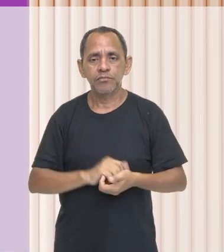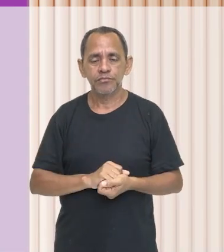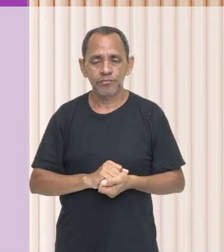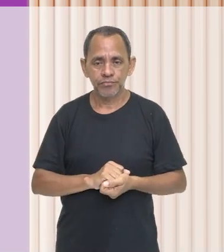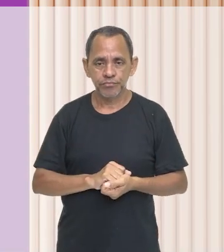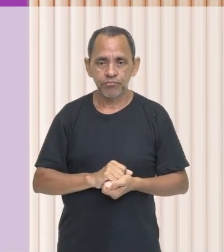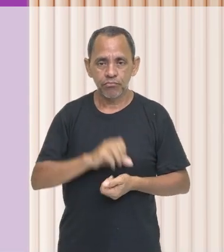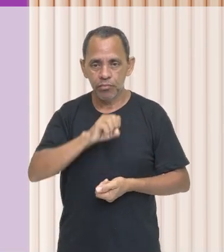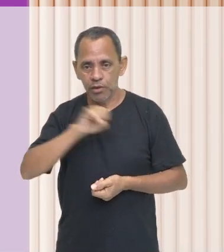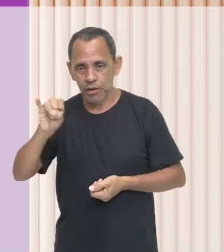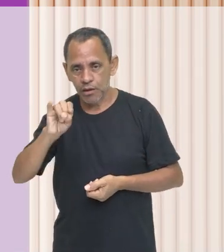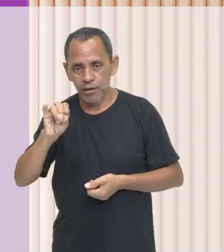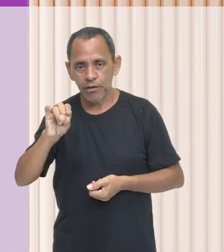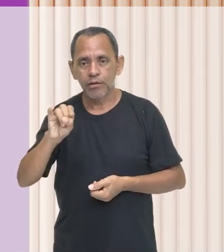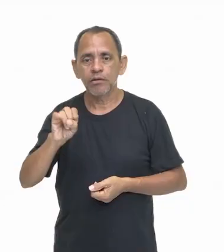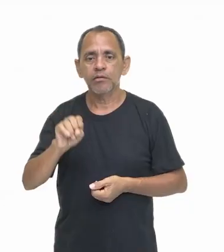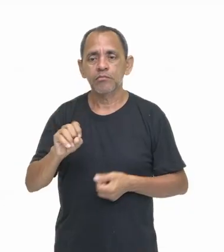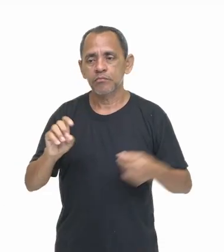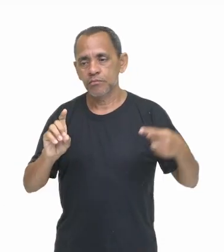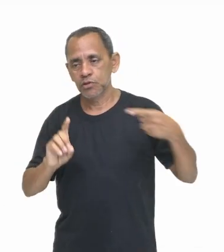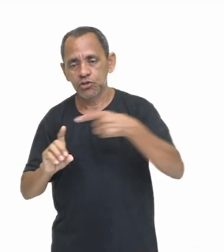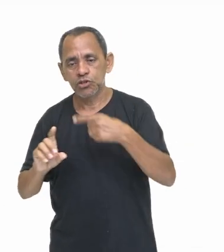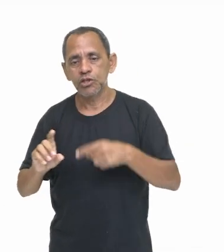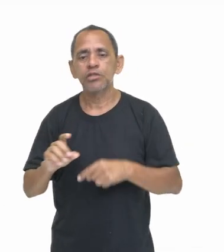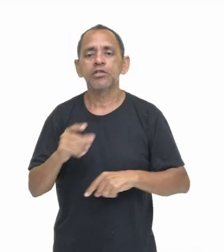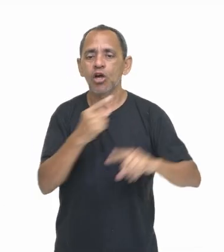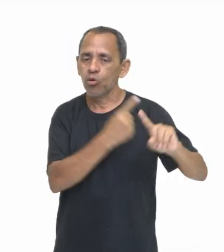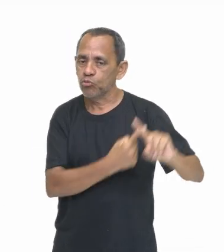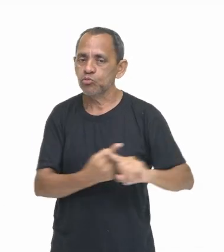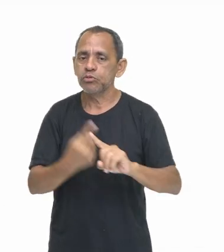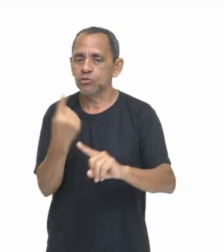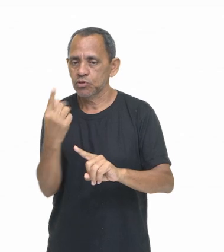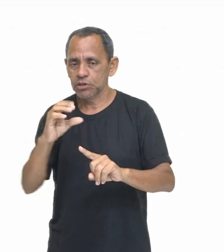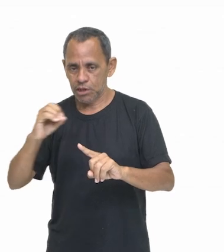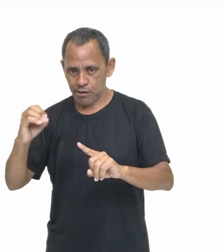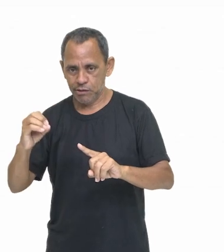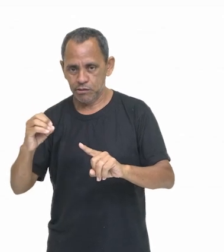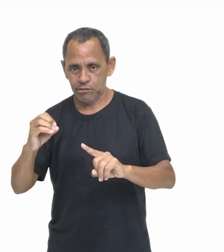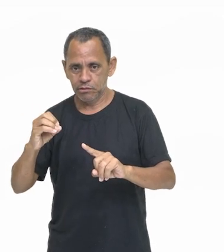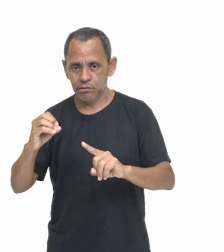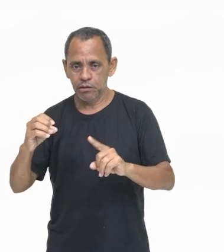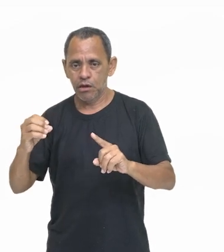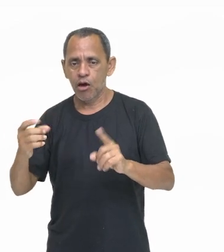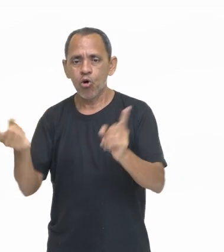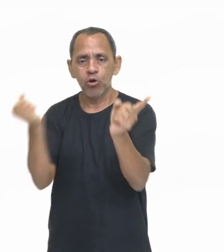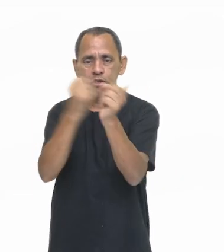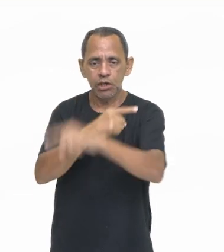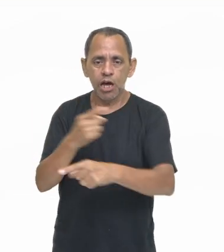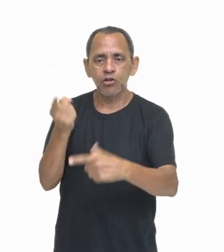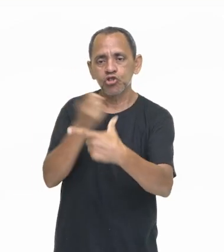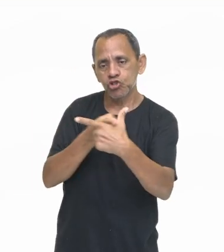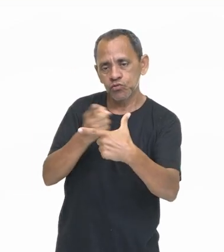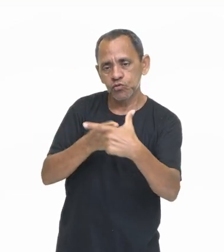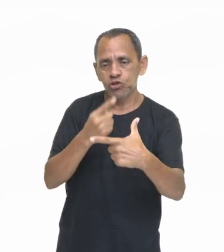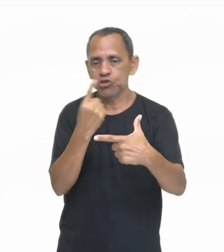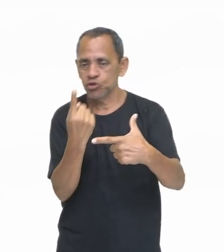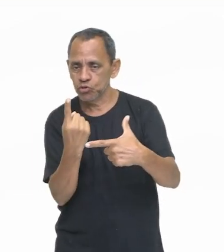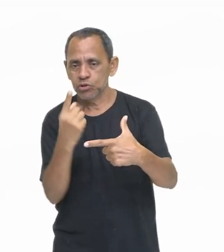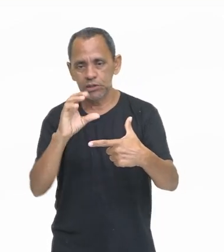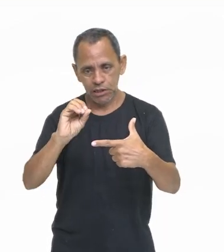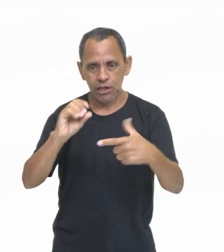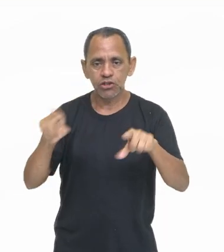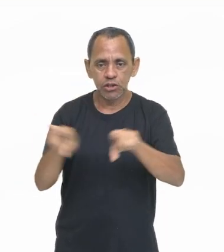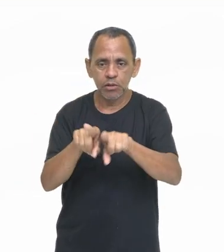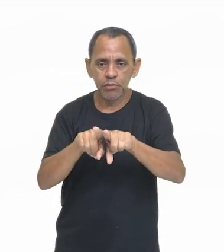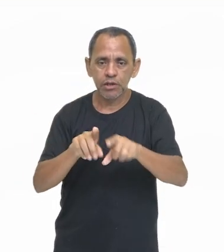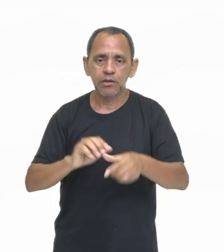divido por 10, certo? Acompanha só o exemplo que a gente tem aqui, ó. Transformações entre essas unidades são feitas multiplicando ou